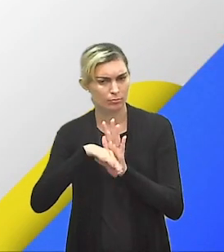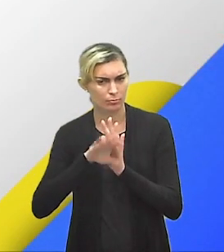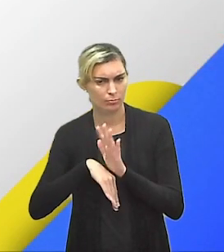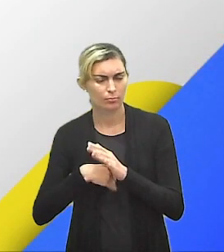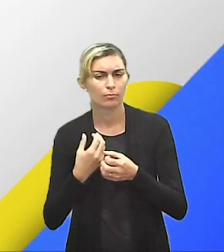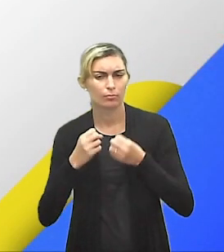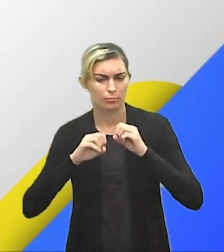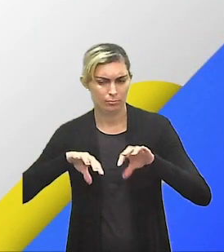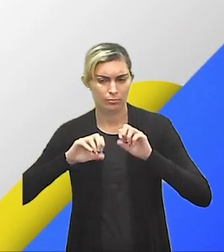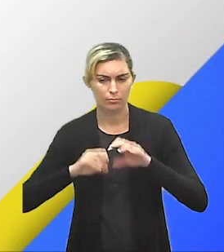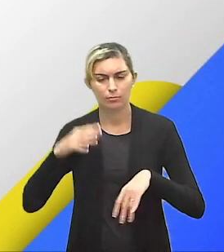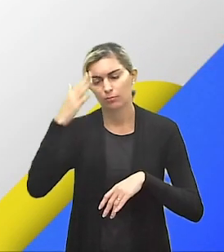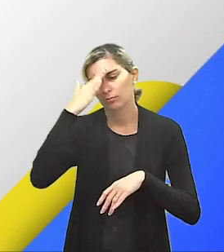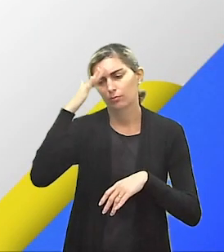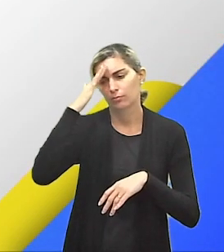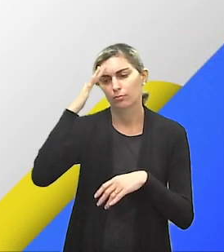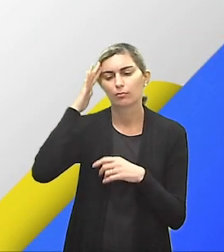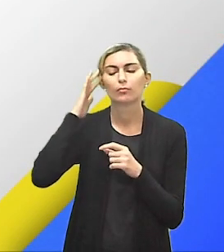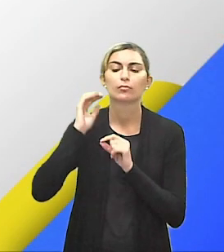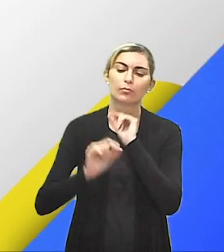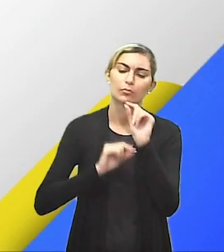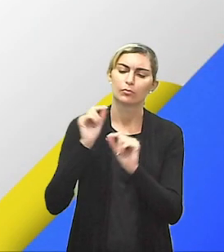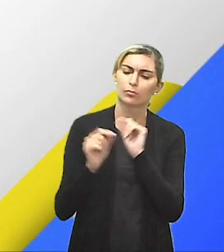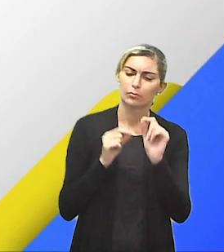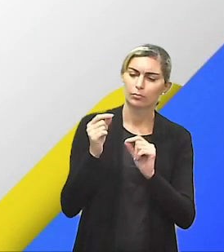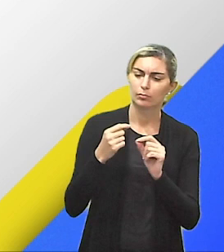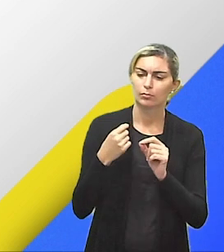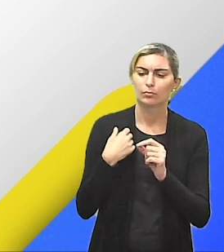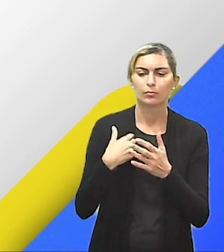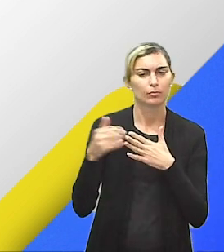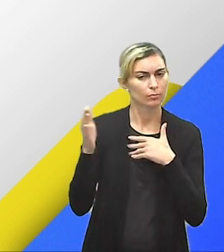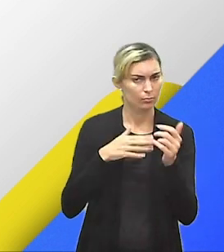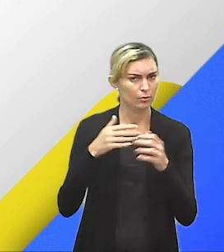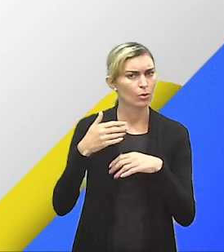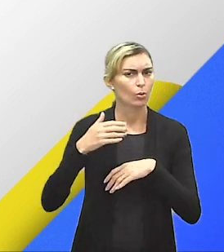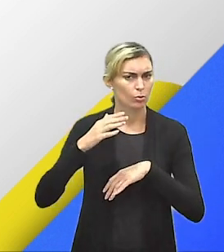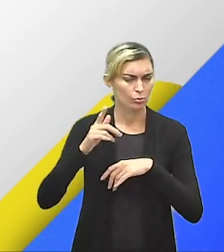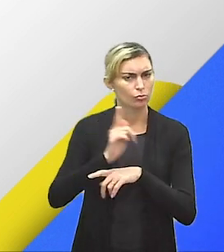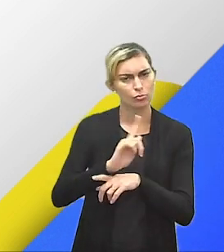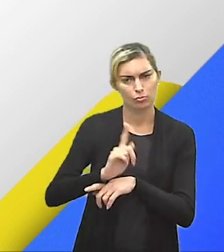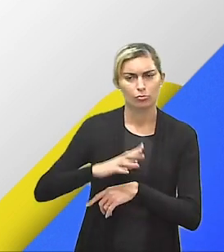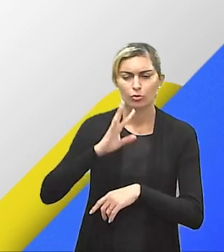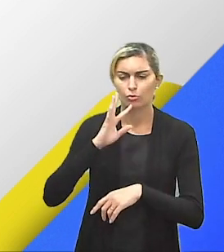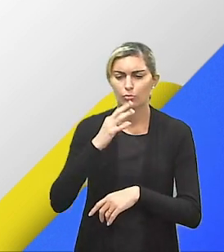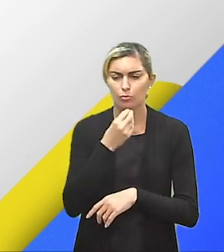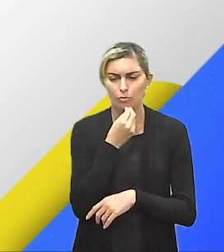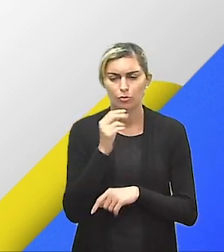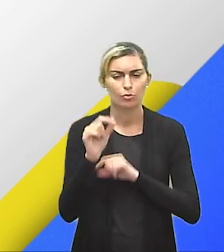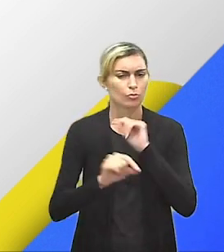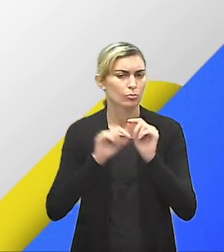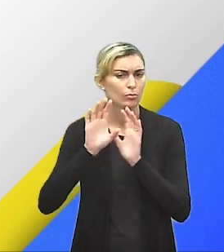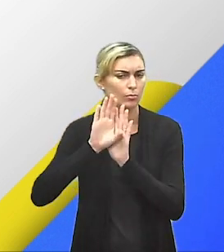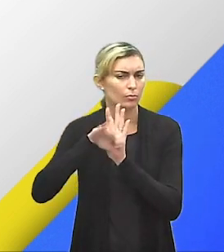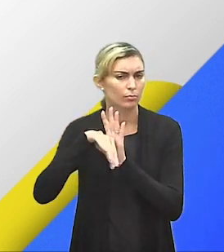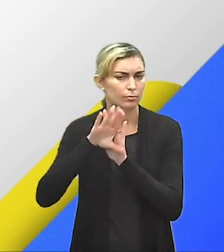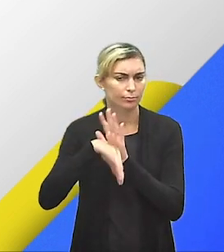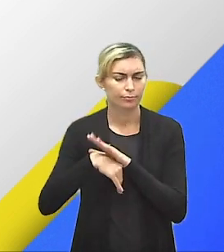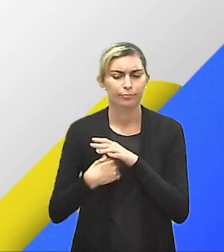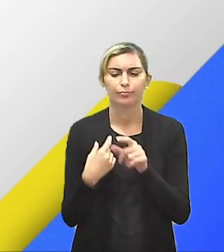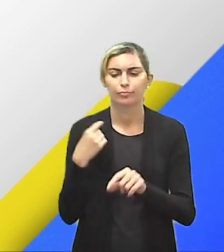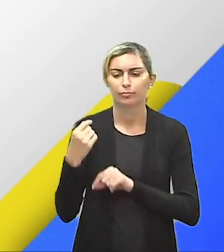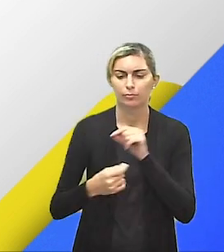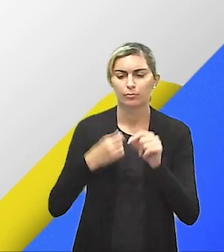a compreender o que vem a ser as práticas de gestão do conhecimento, antes de conceituarmos o que é gestão do conhecimento,